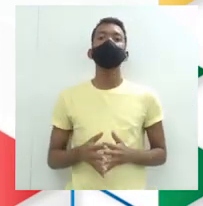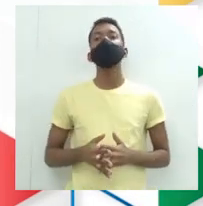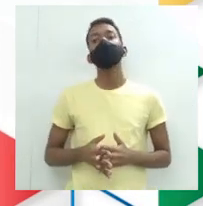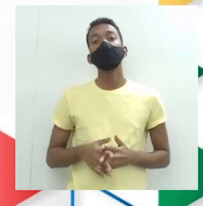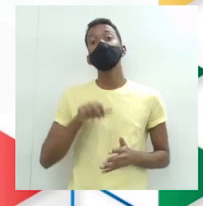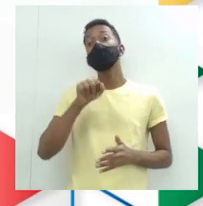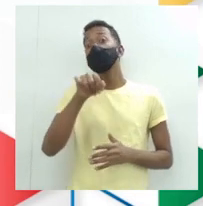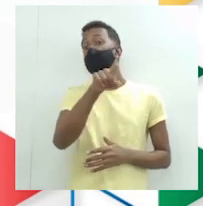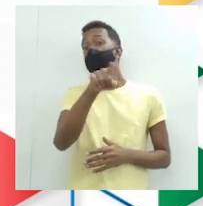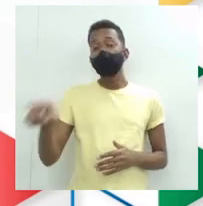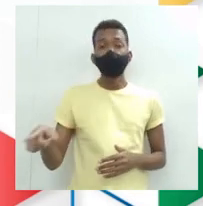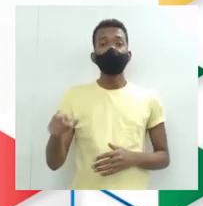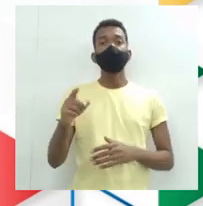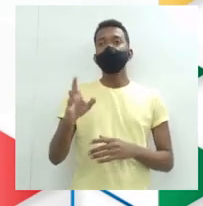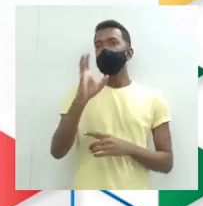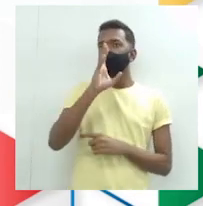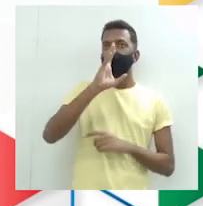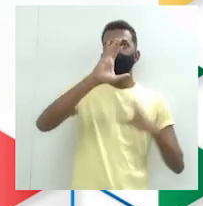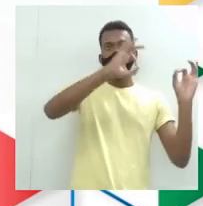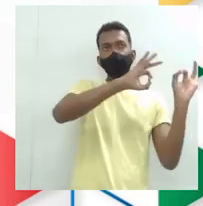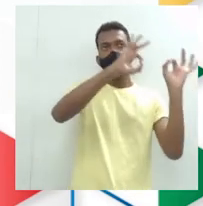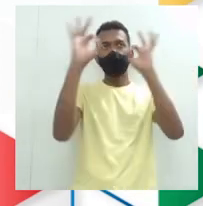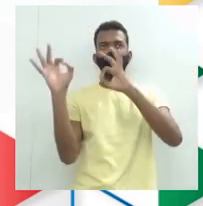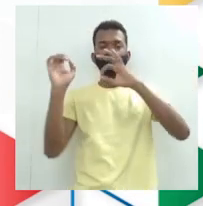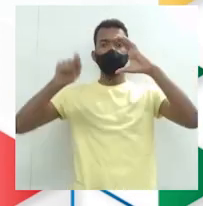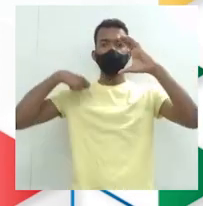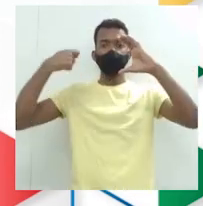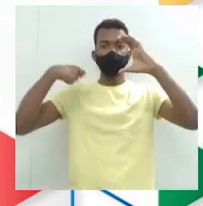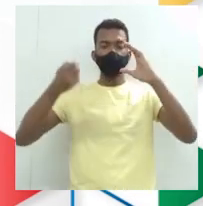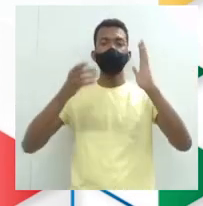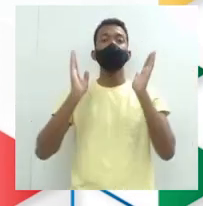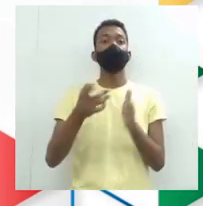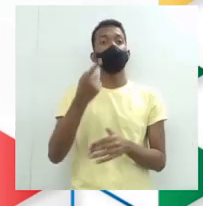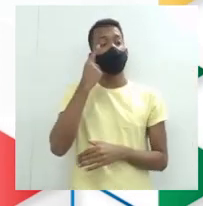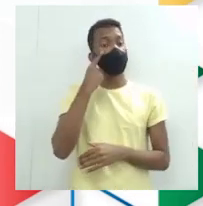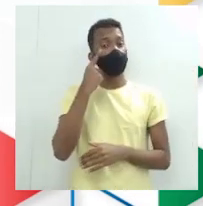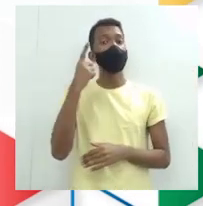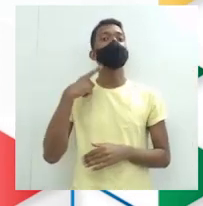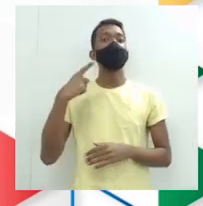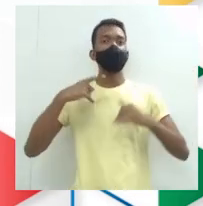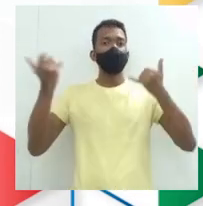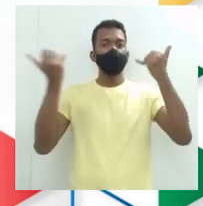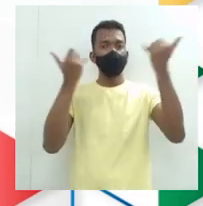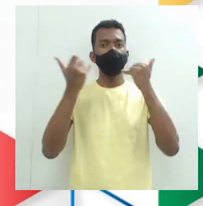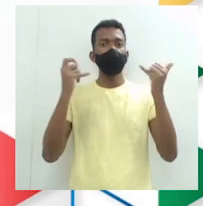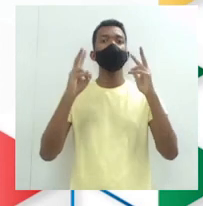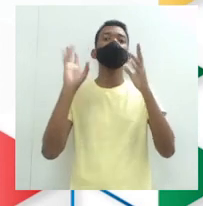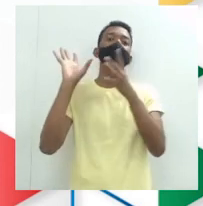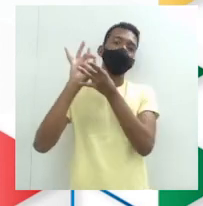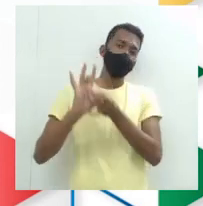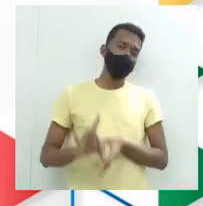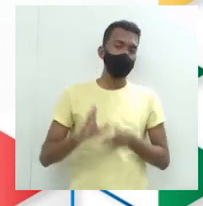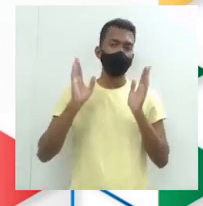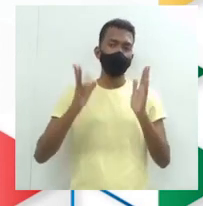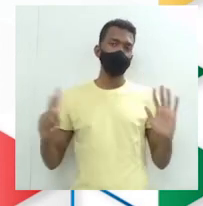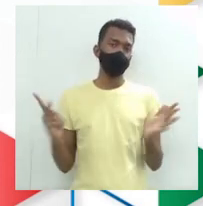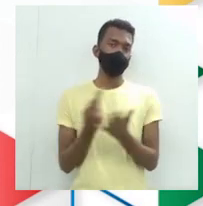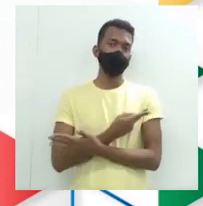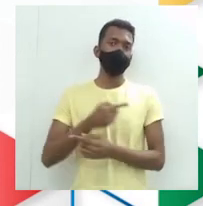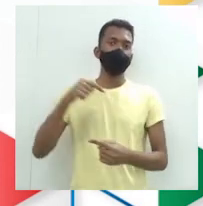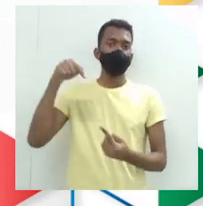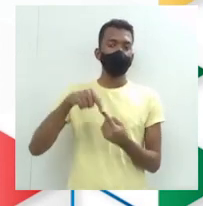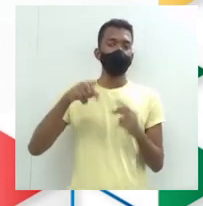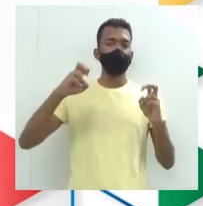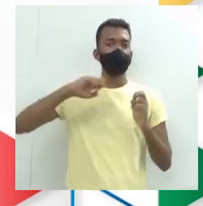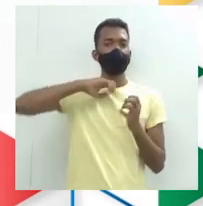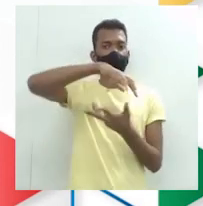vídeo, você vai ver que essa informação é muito coerente com o que está realmente acontecendo